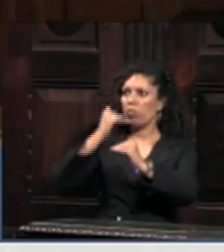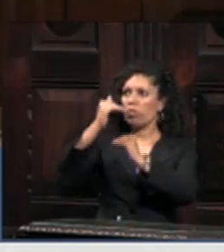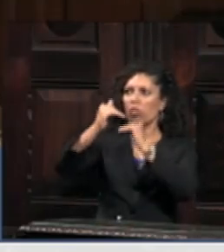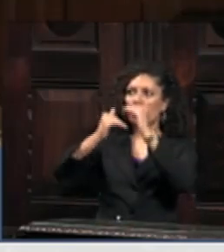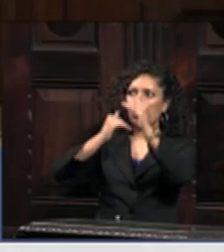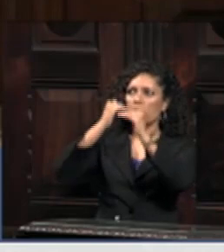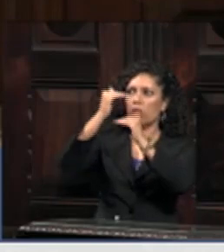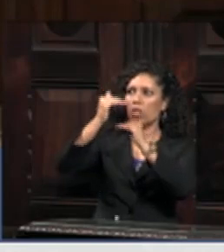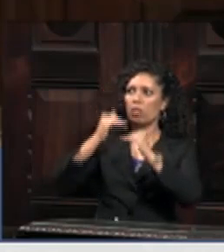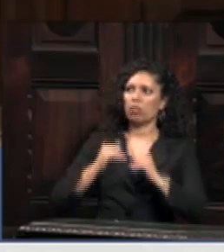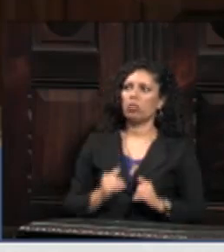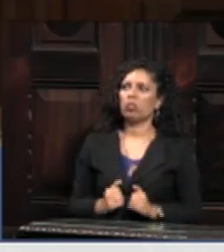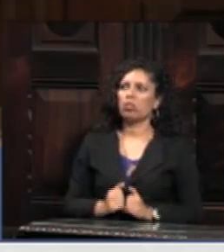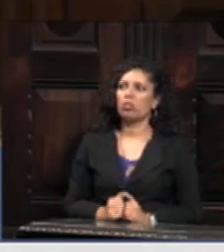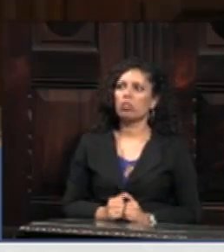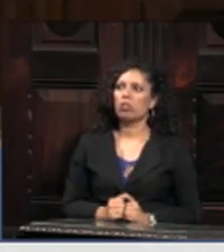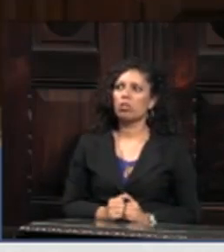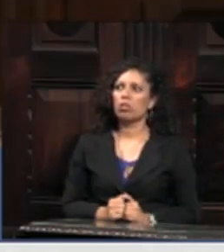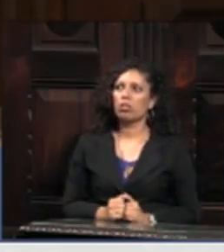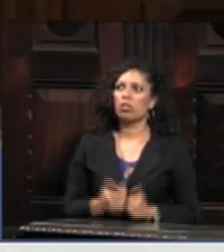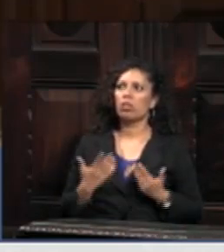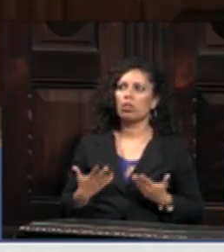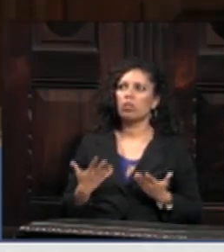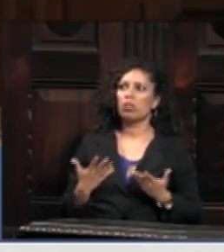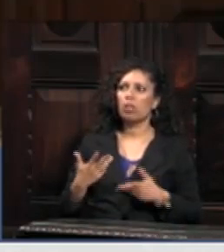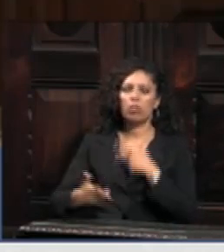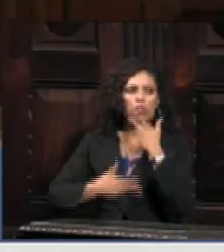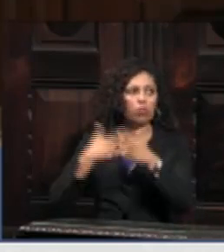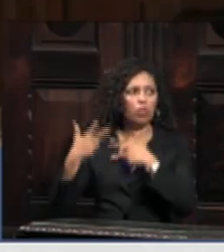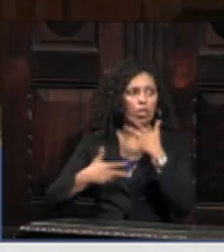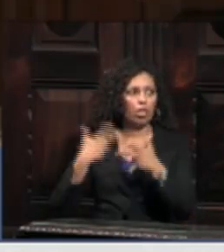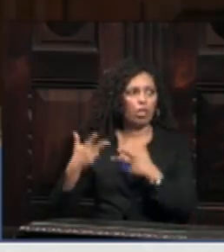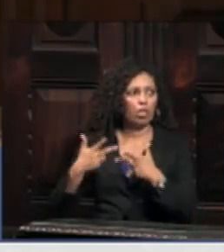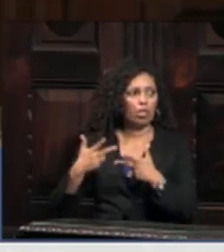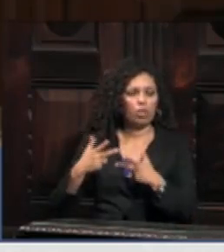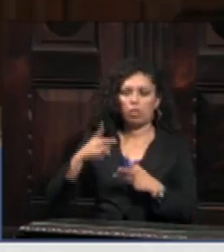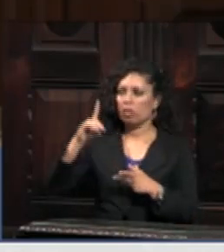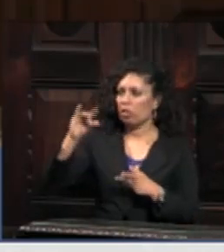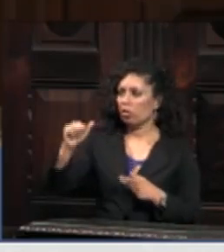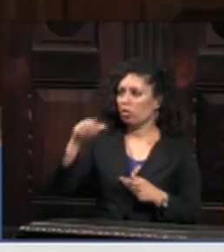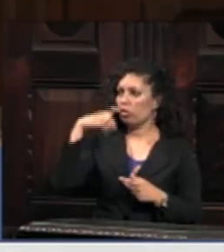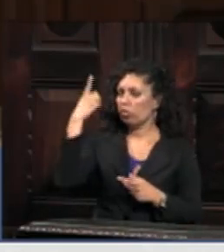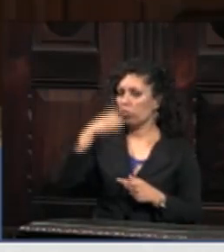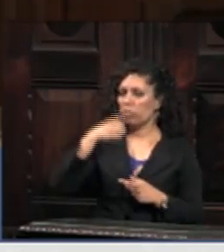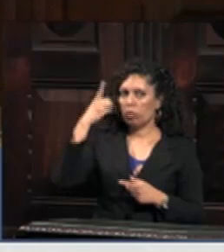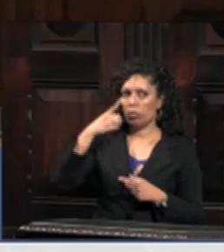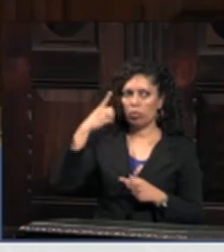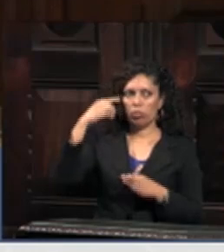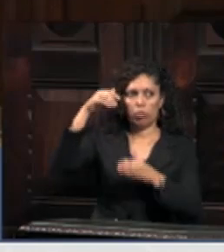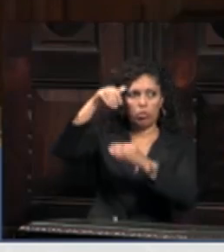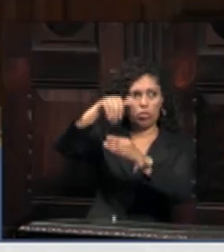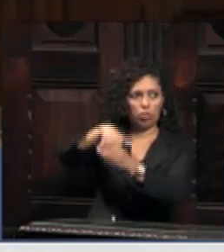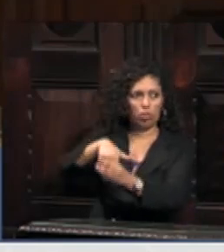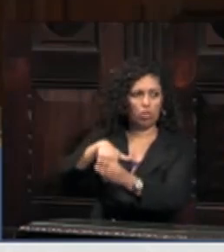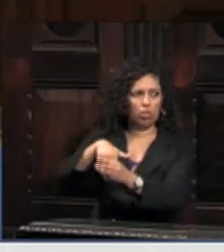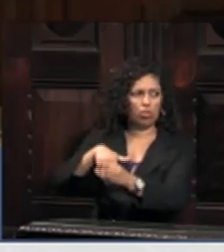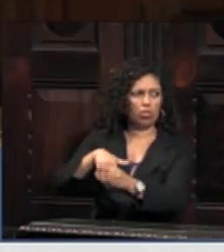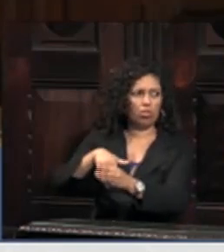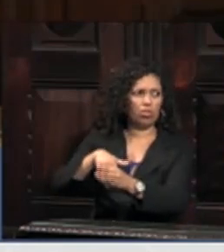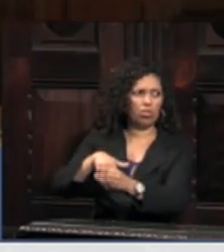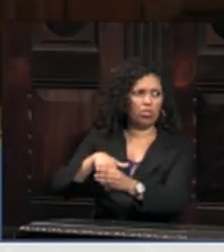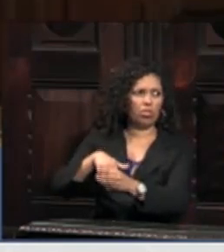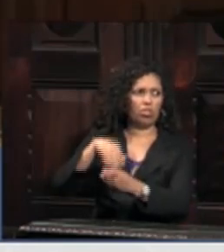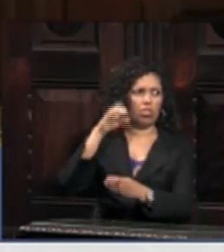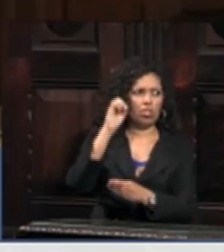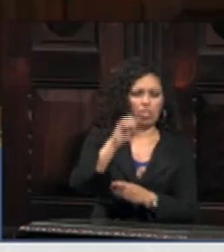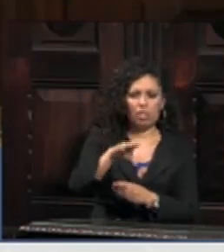subo esta tribuna para dizer que no dia da eleição, onde cada um só tem